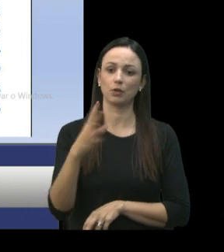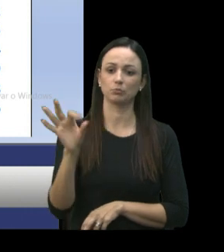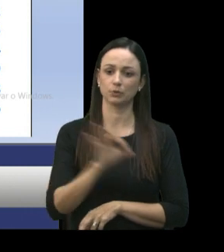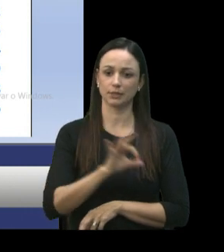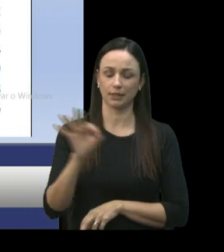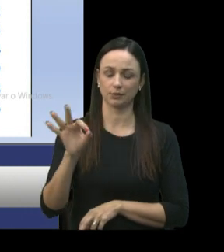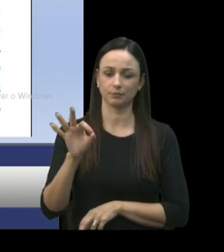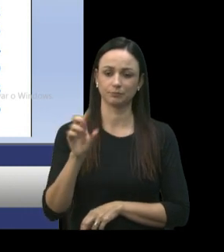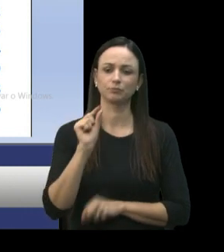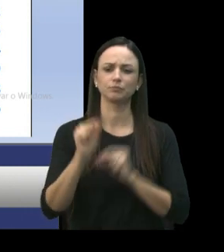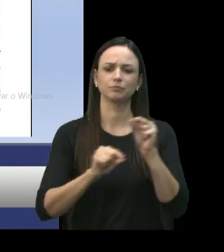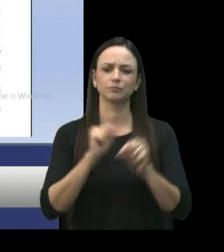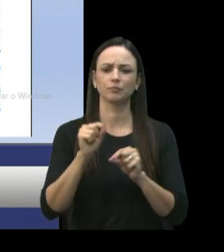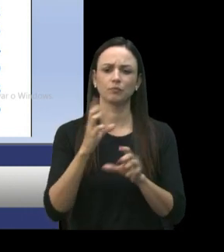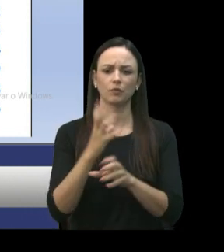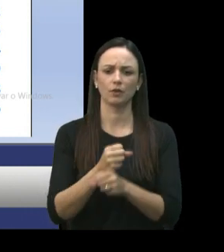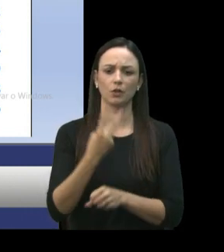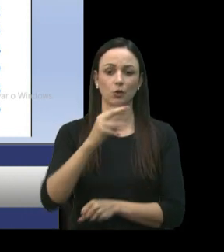0,4%, que corresponde a